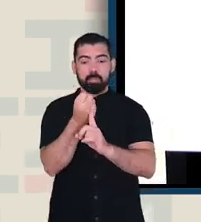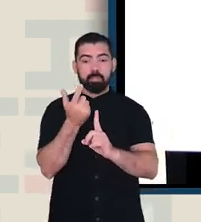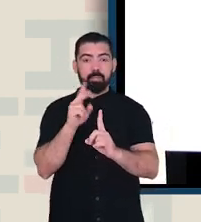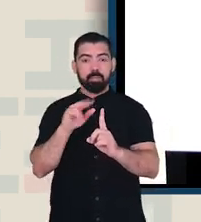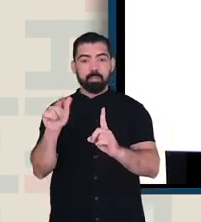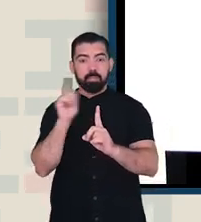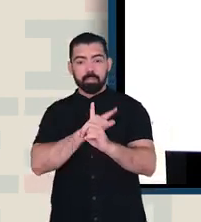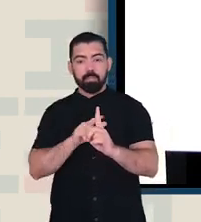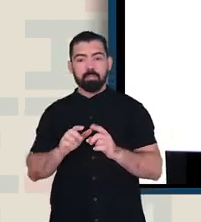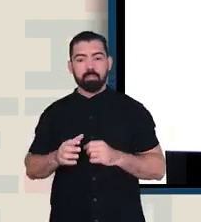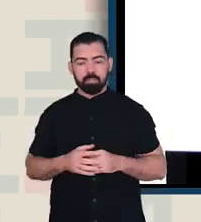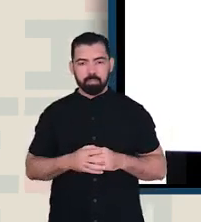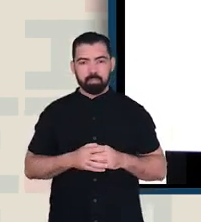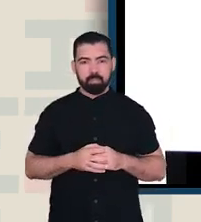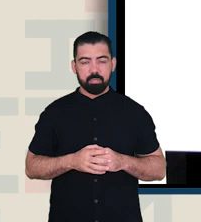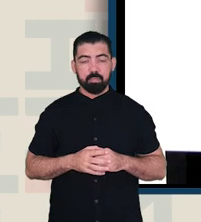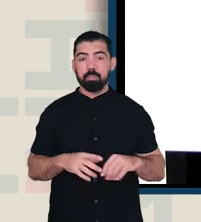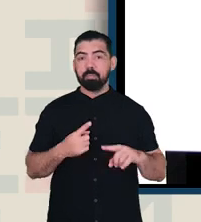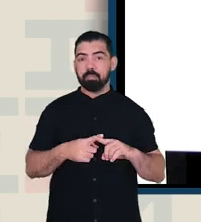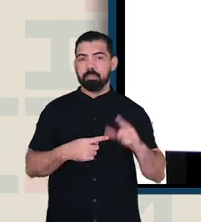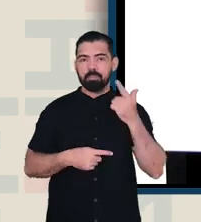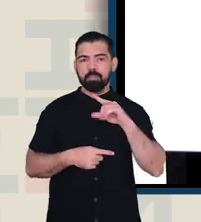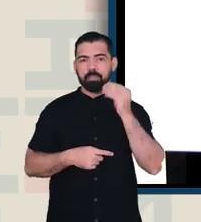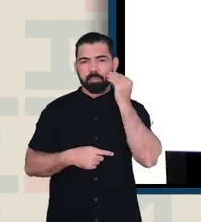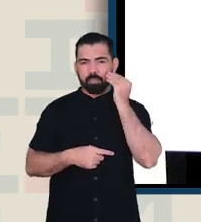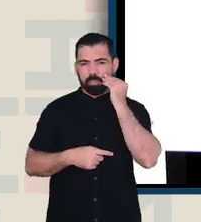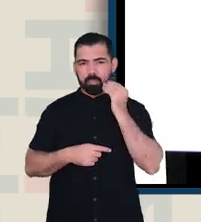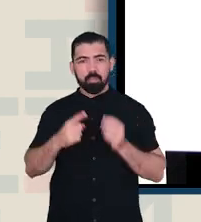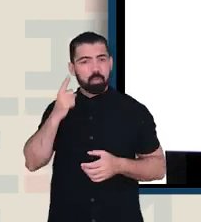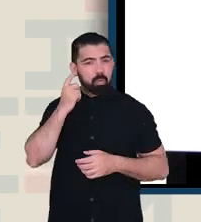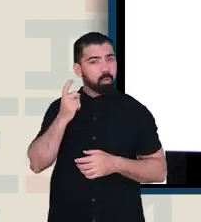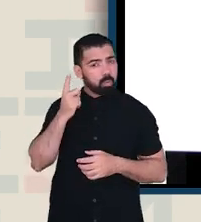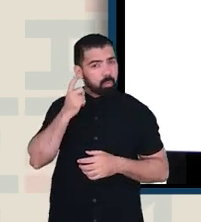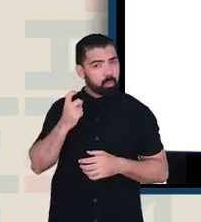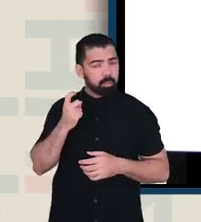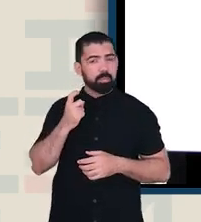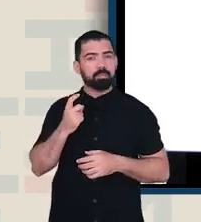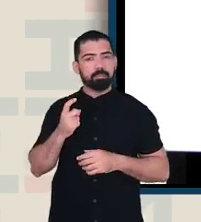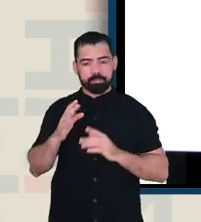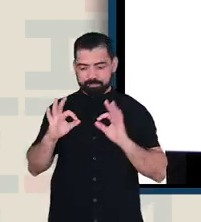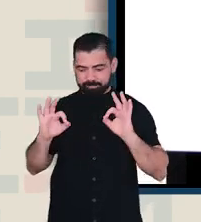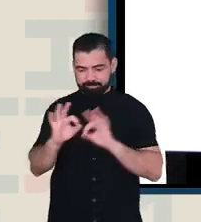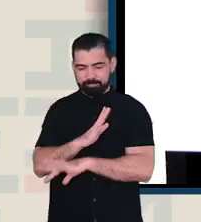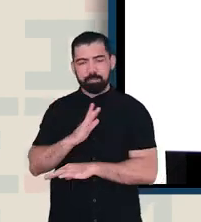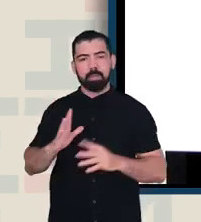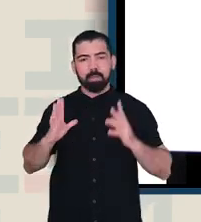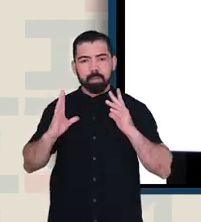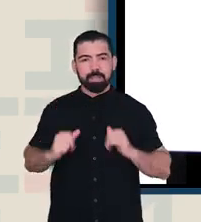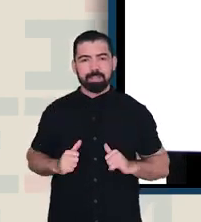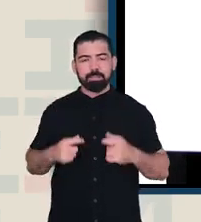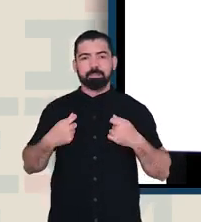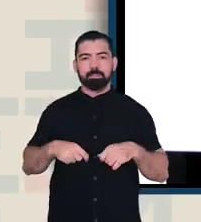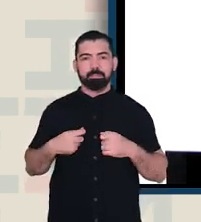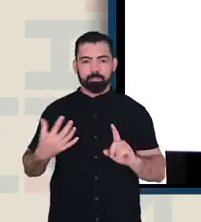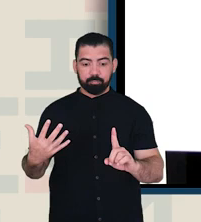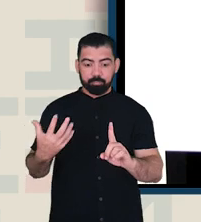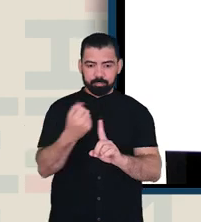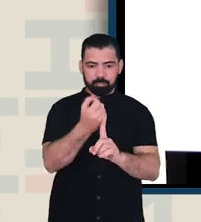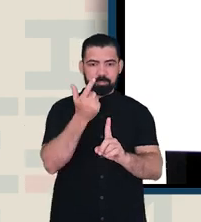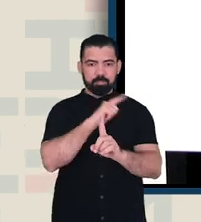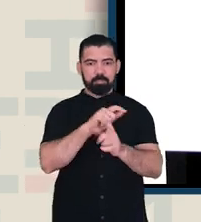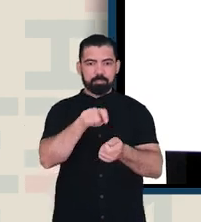microfone para tentar pegar o som o mais completo possível. Certo?